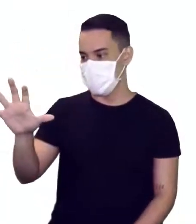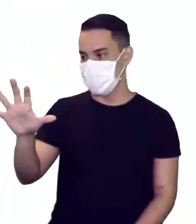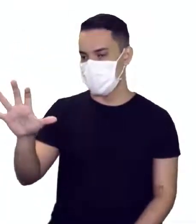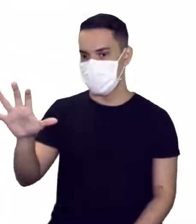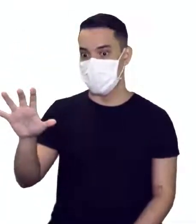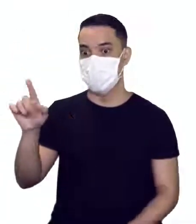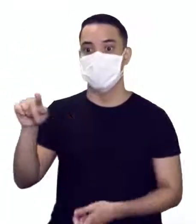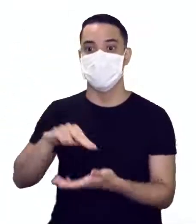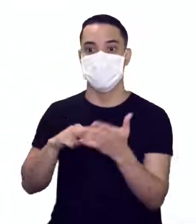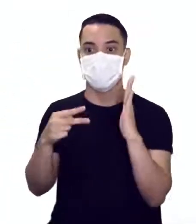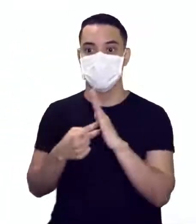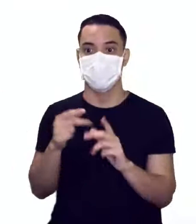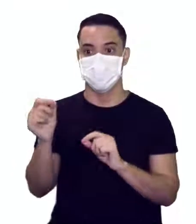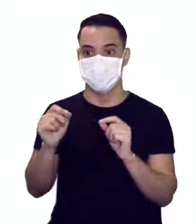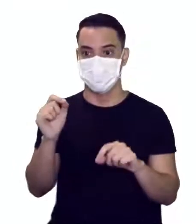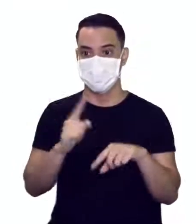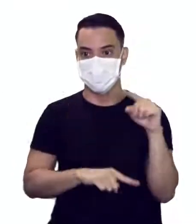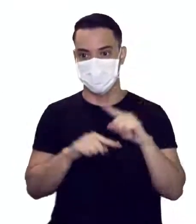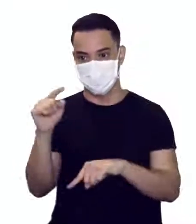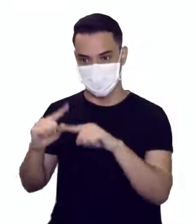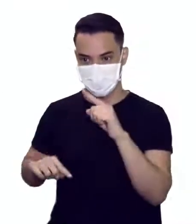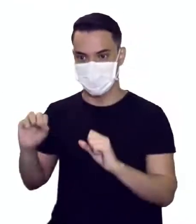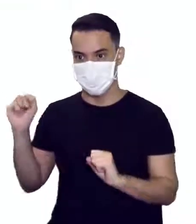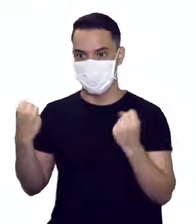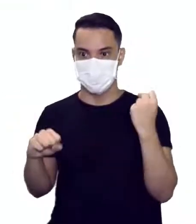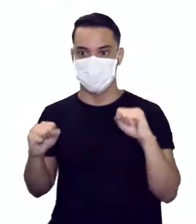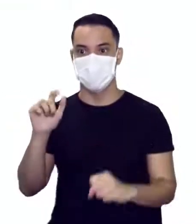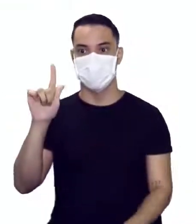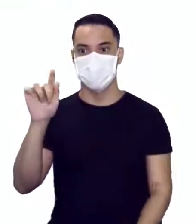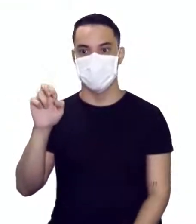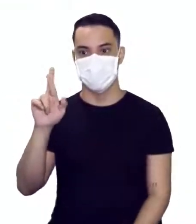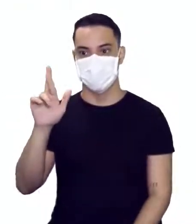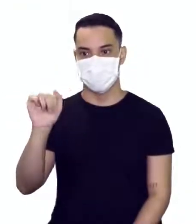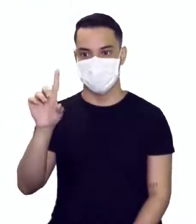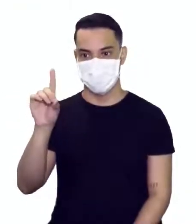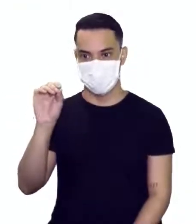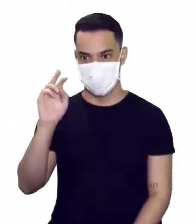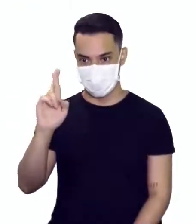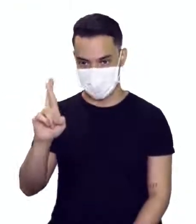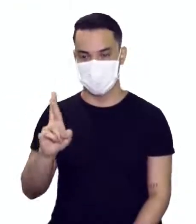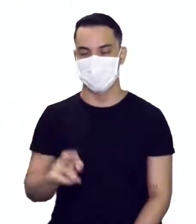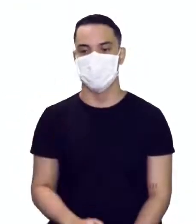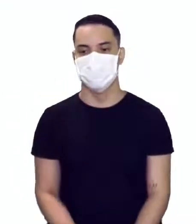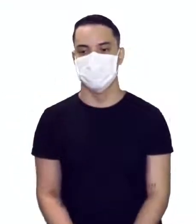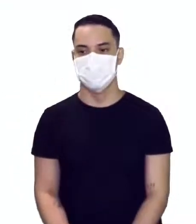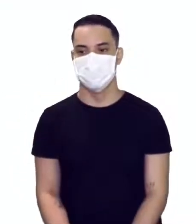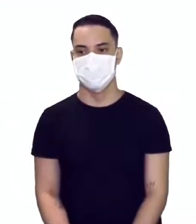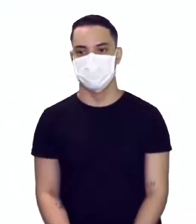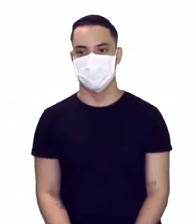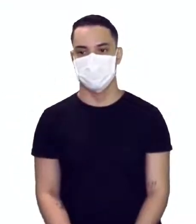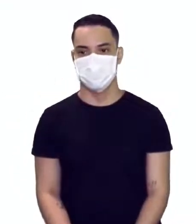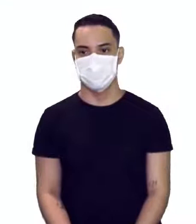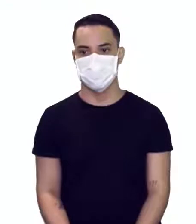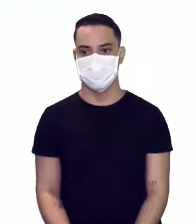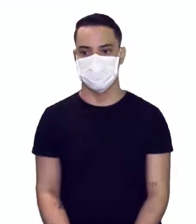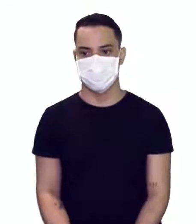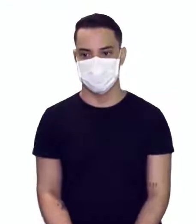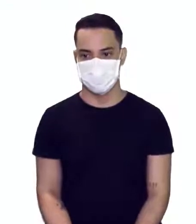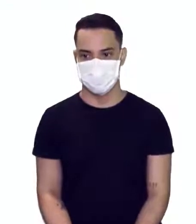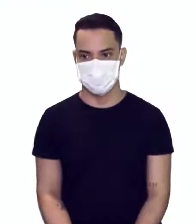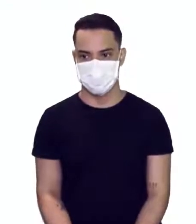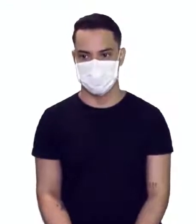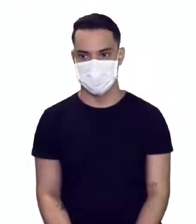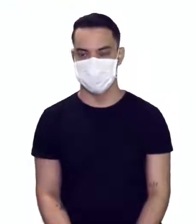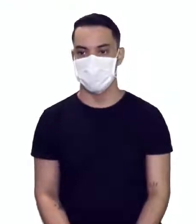pessoal? Essa máquina aqui é chamada de gerador de Van de Graaff, tá? Esse gerador, ele